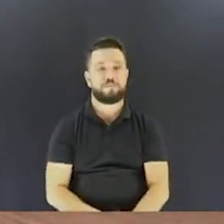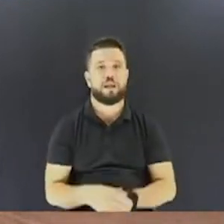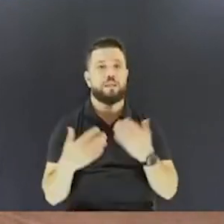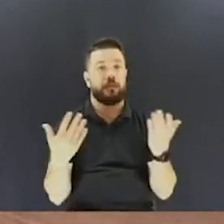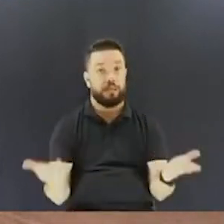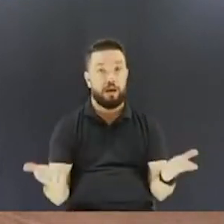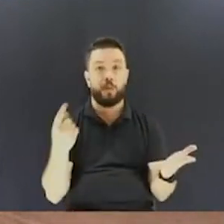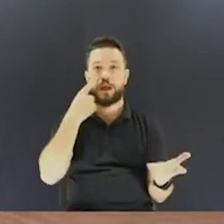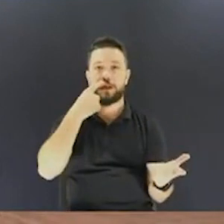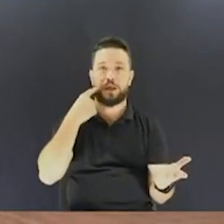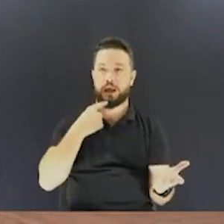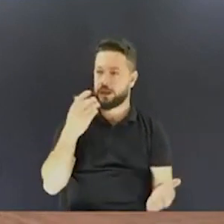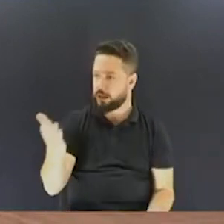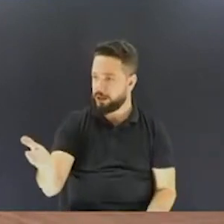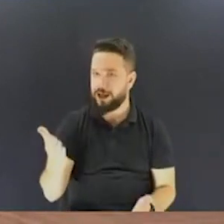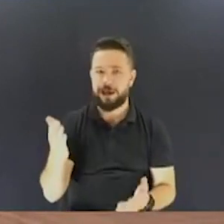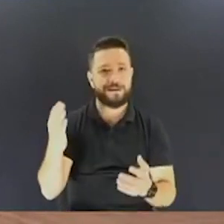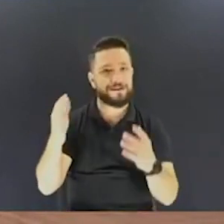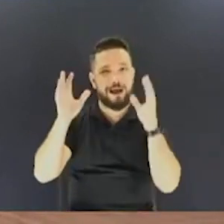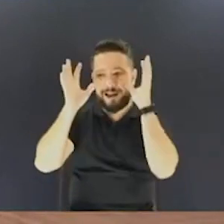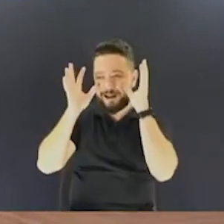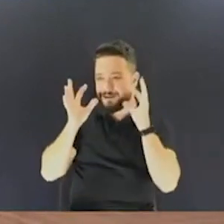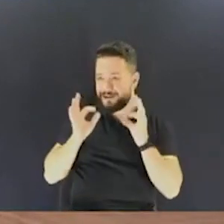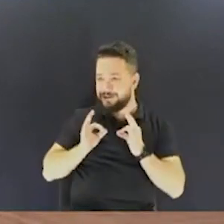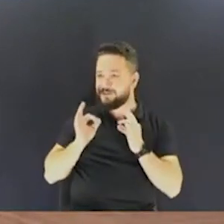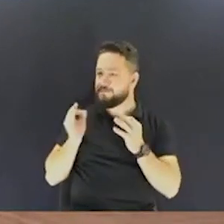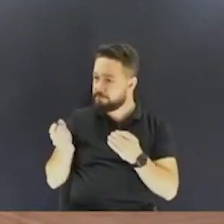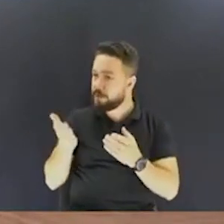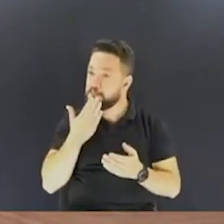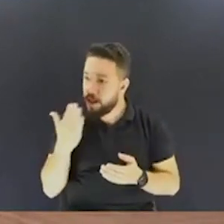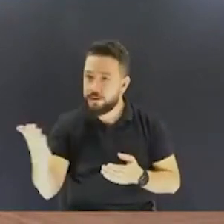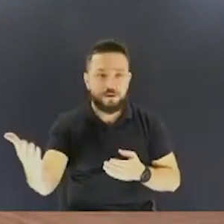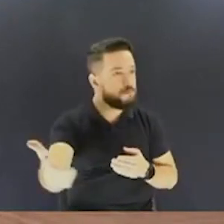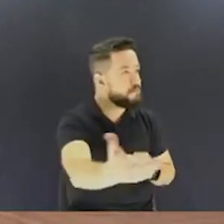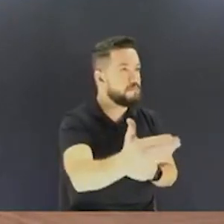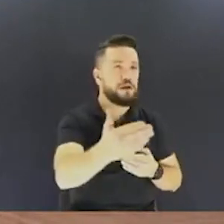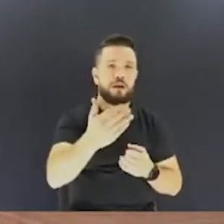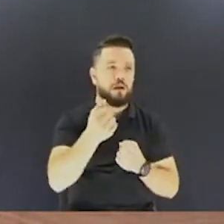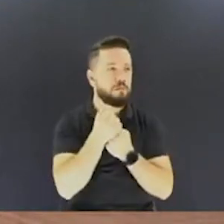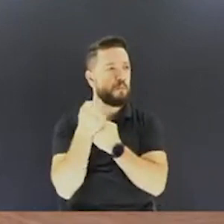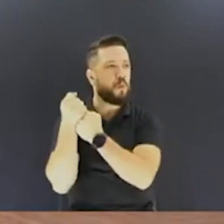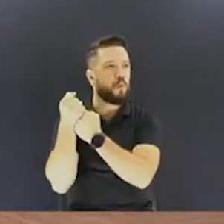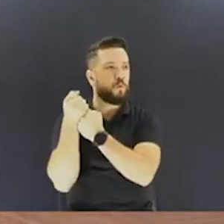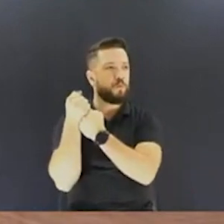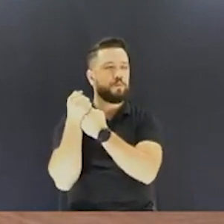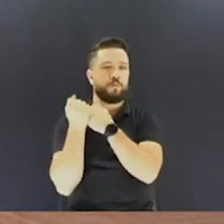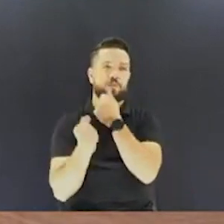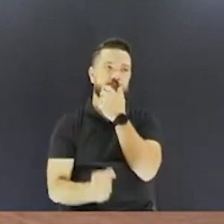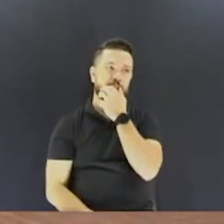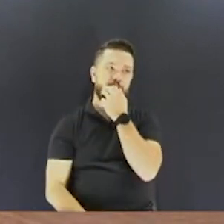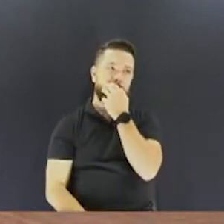escuta atentamente aqui em plenário. Peço o voto favorável dos senhores vereadores, lembrando que o nosso